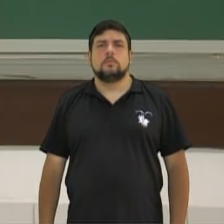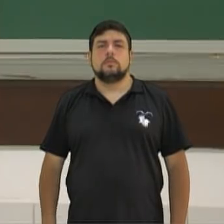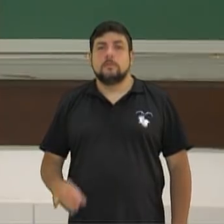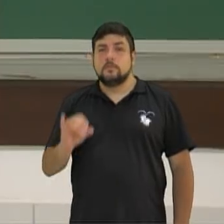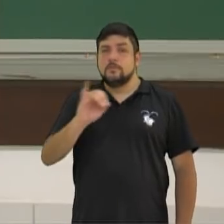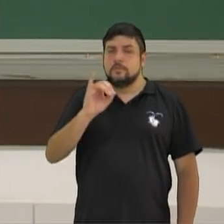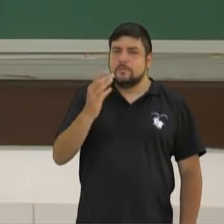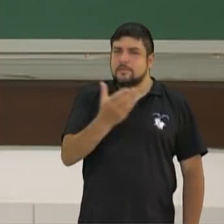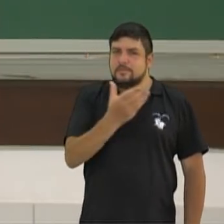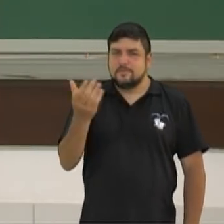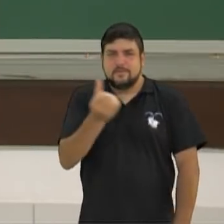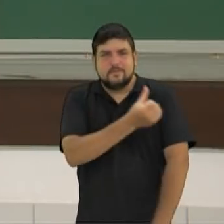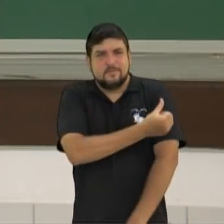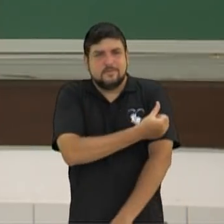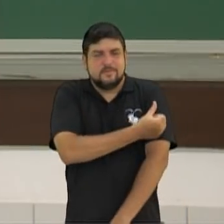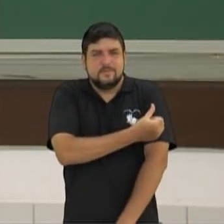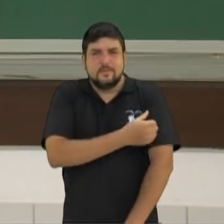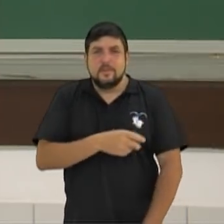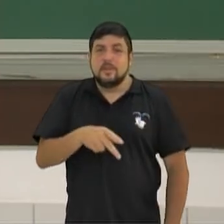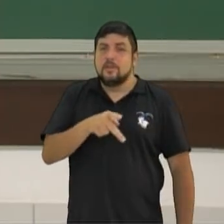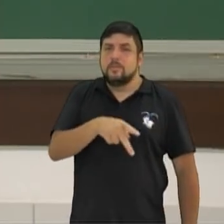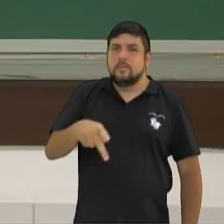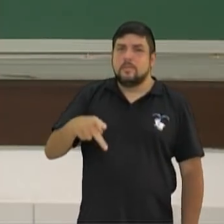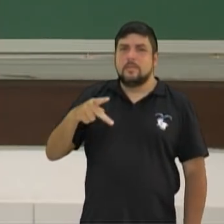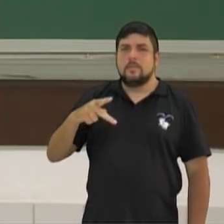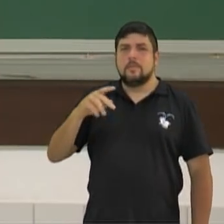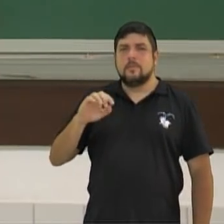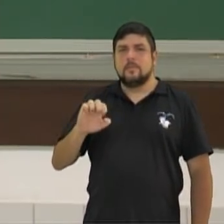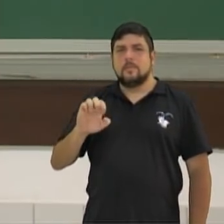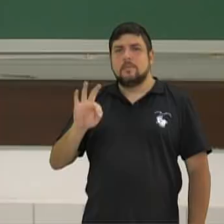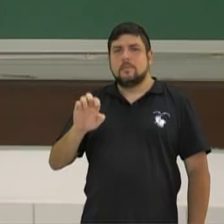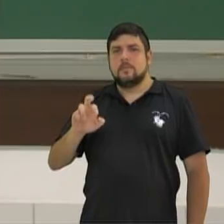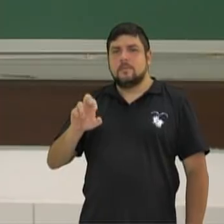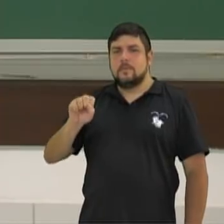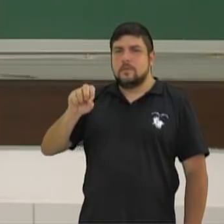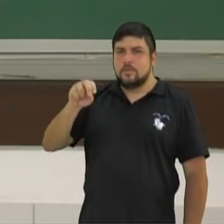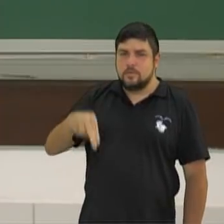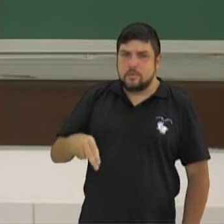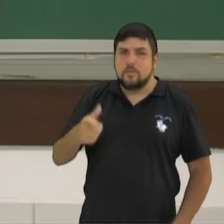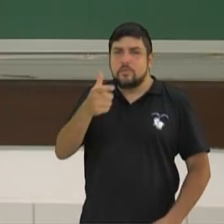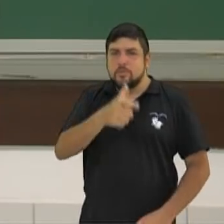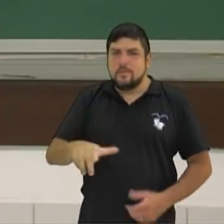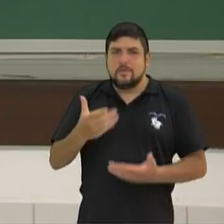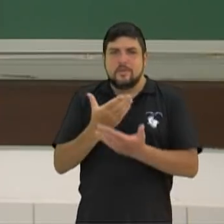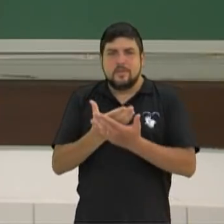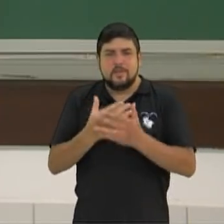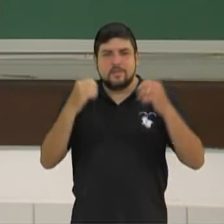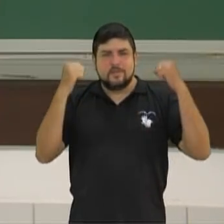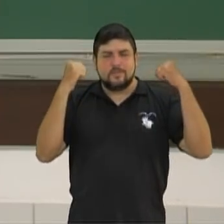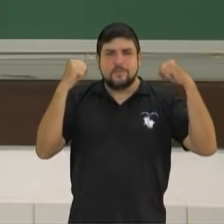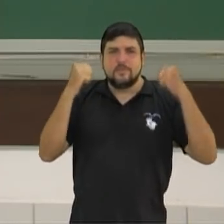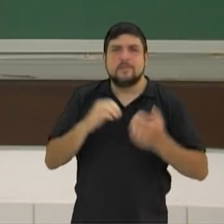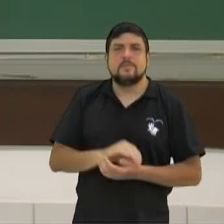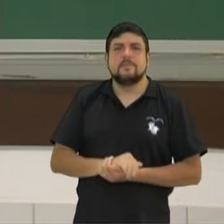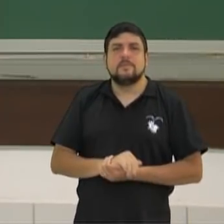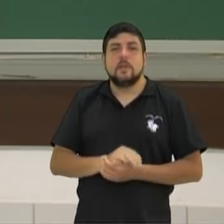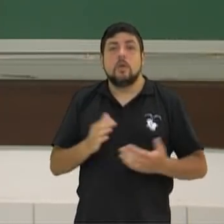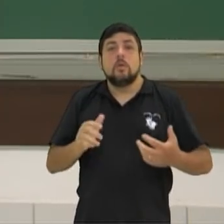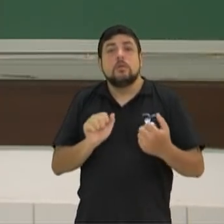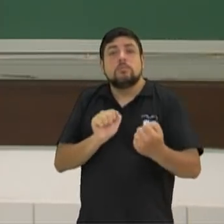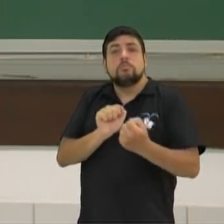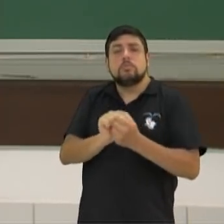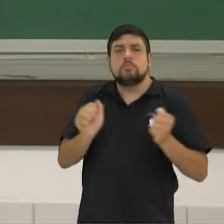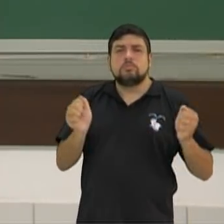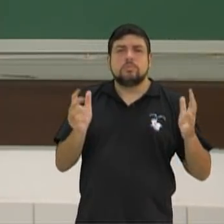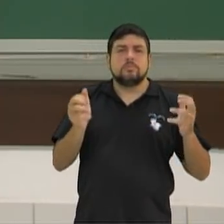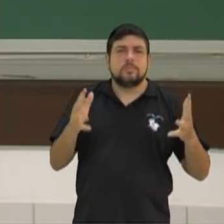Olá pessoal do sexto ano, aqui é o professor Peterson com mais uma aula de Educação Física para vocês. E quem está nos acompanhando hoje